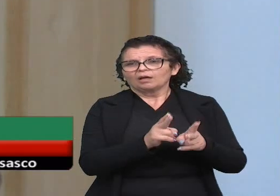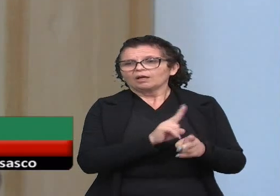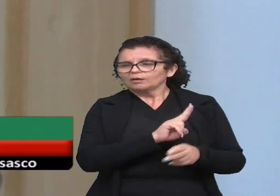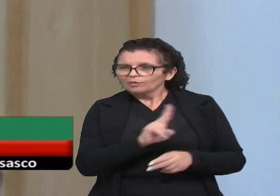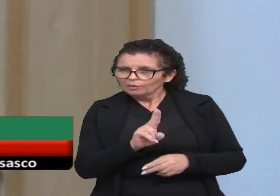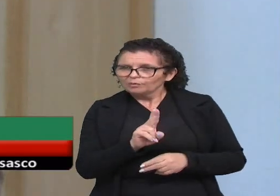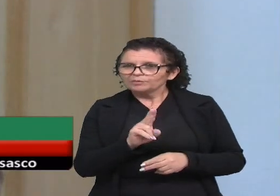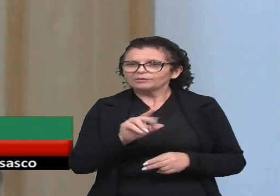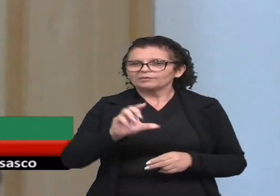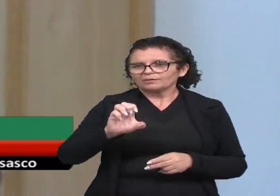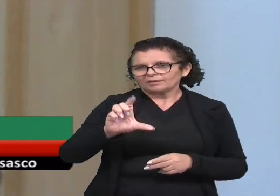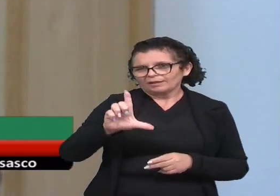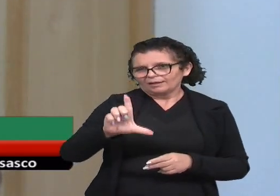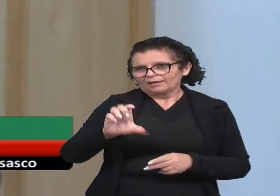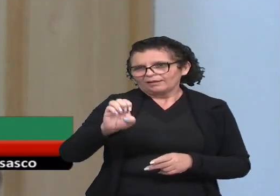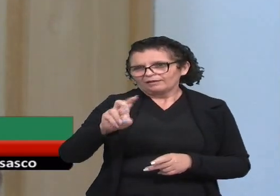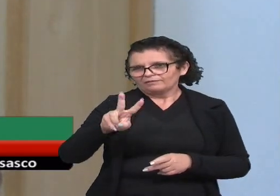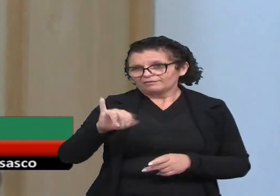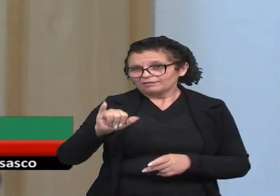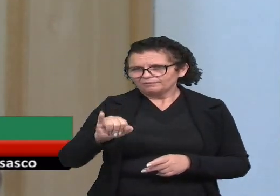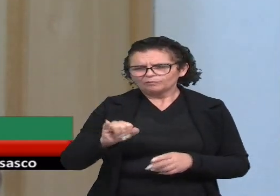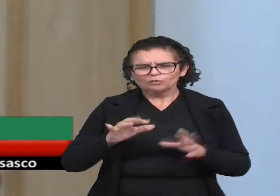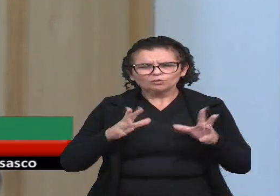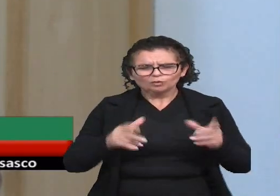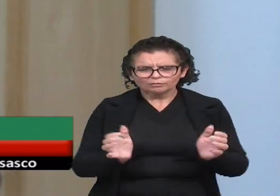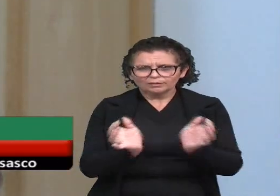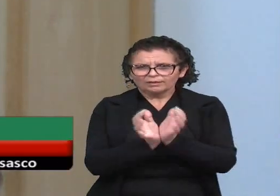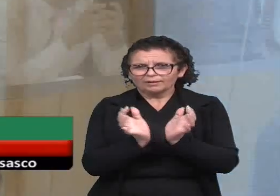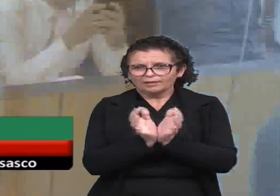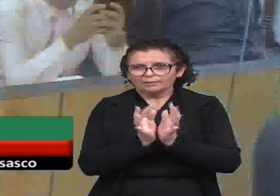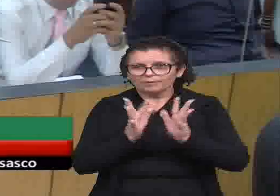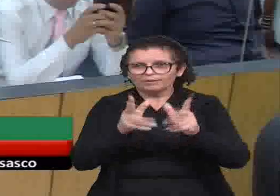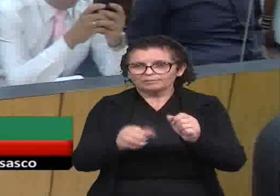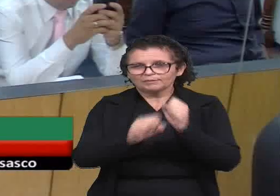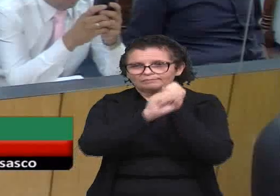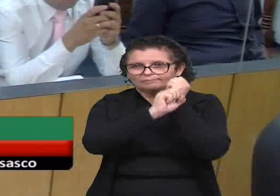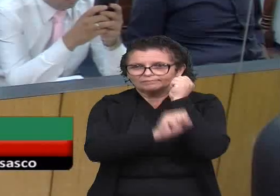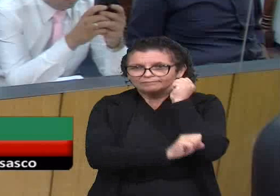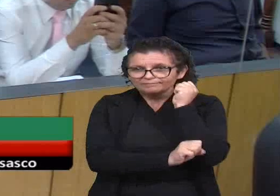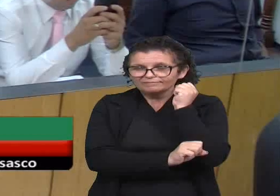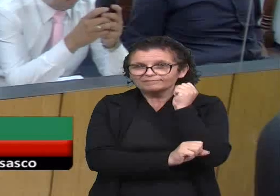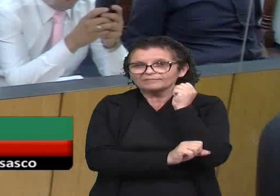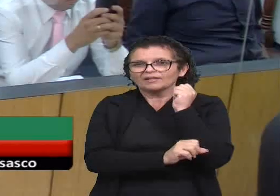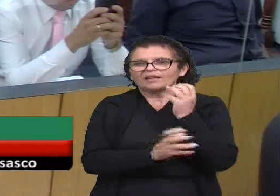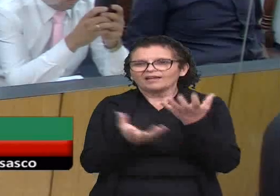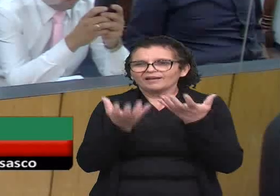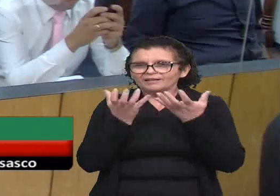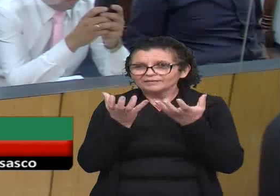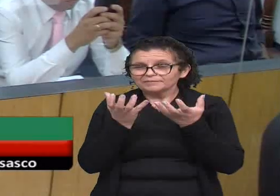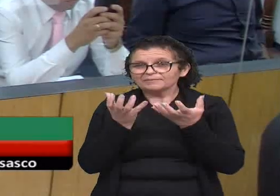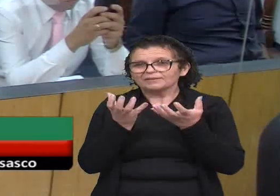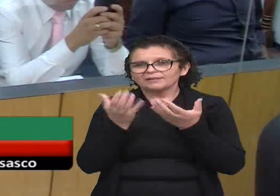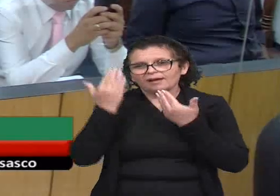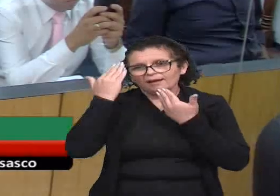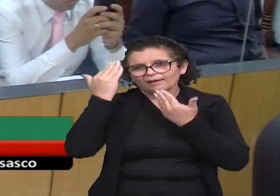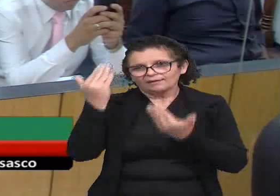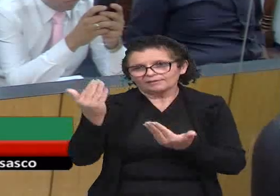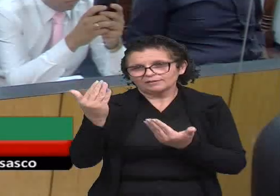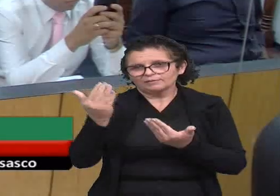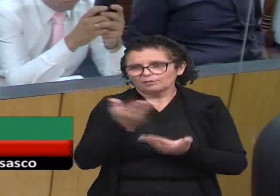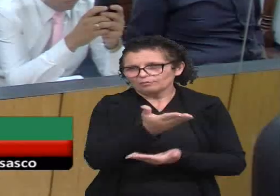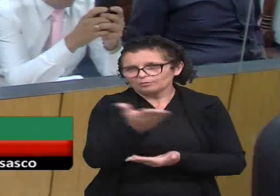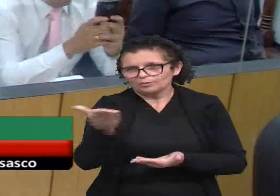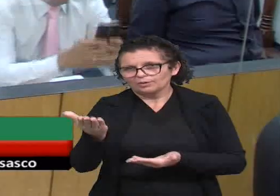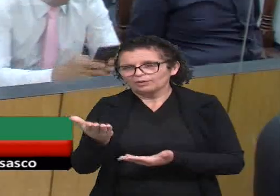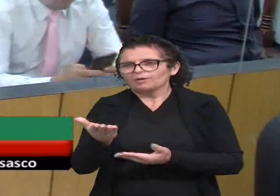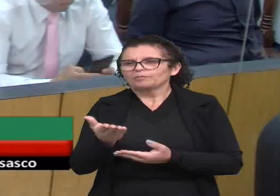Levi, em nome da Laura, em nome de toda a equipe da Sabesp, eu quero aqui agradecer vocês por